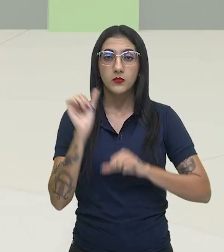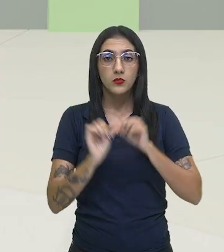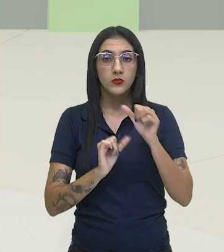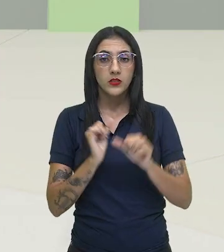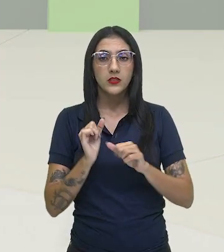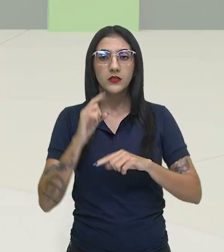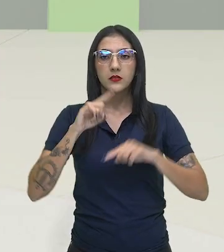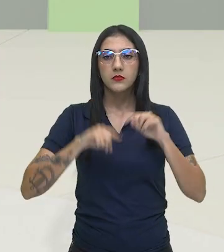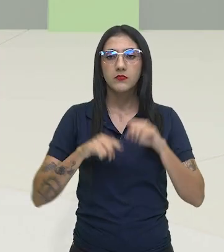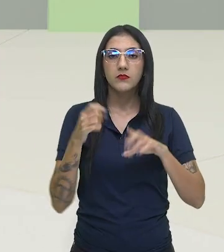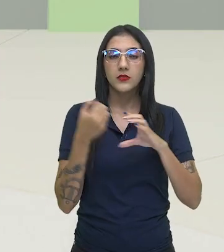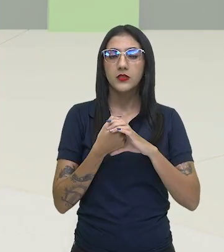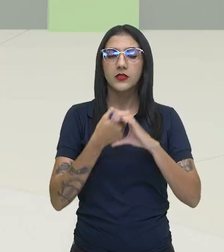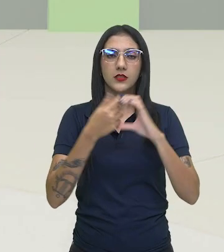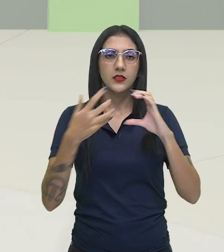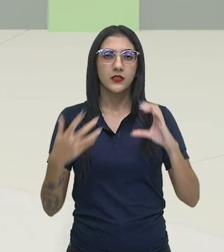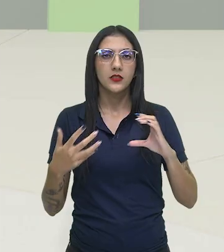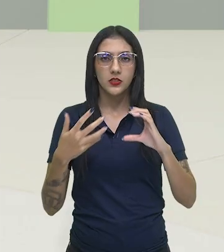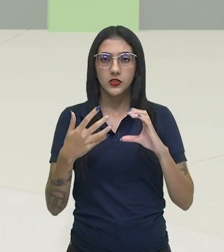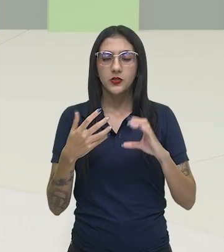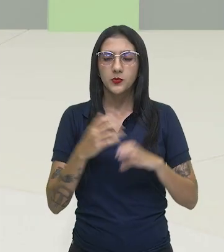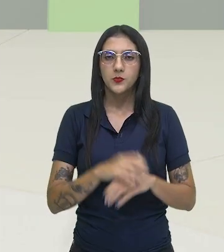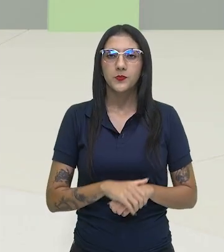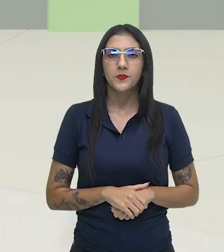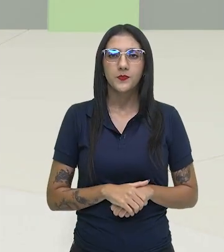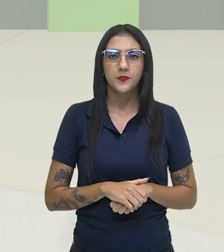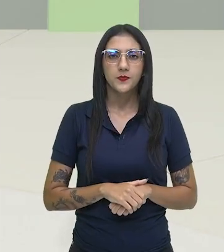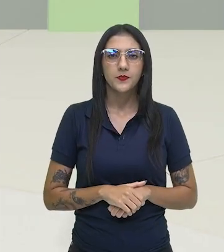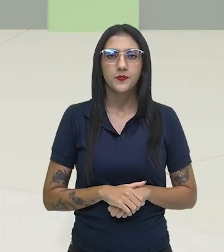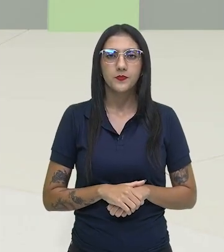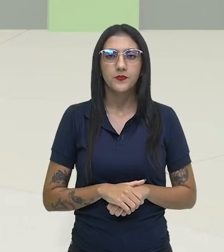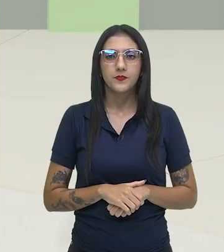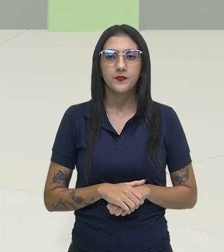estado físico da matéria, em que